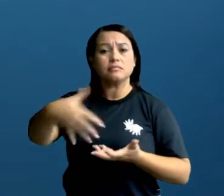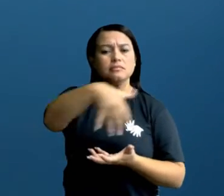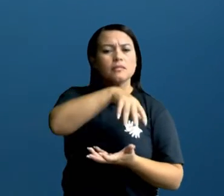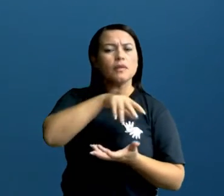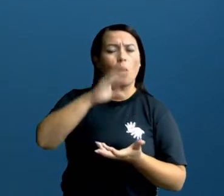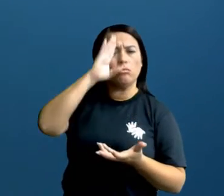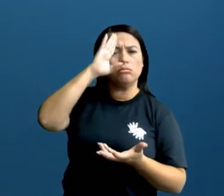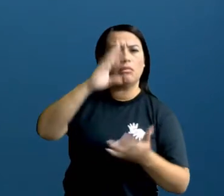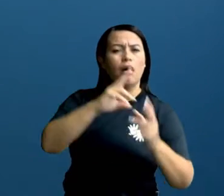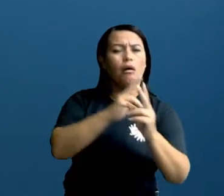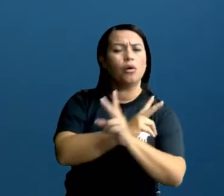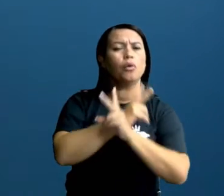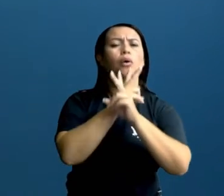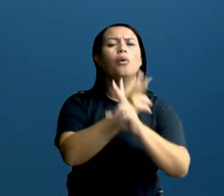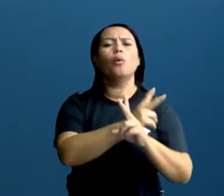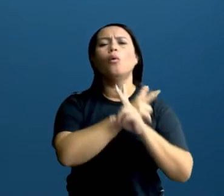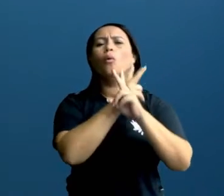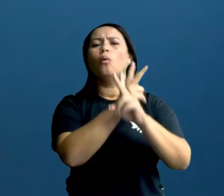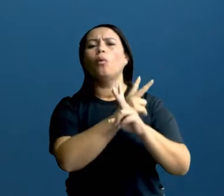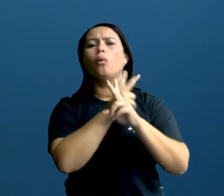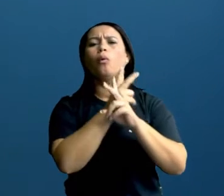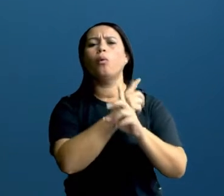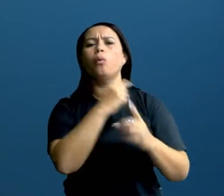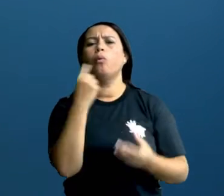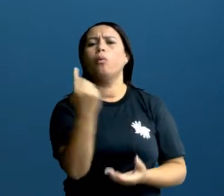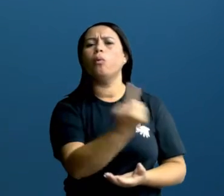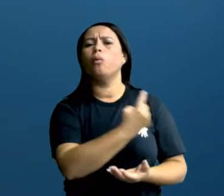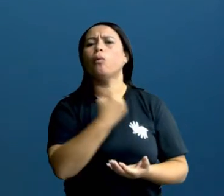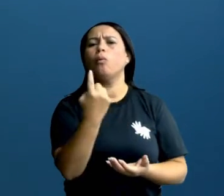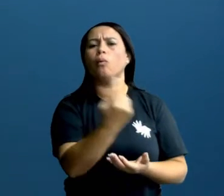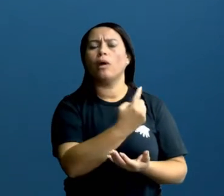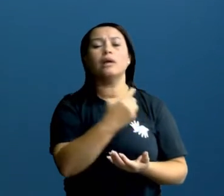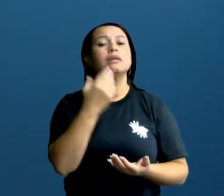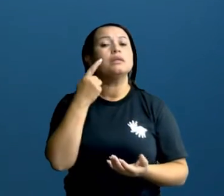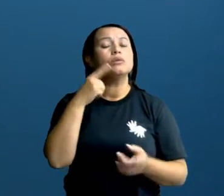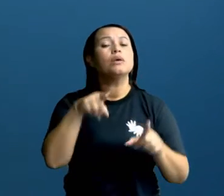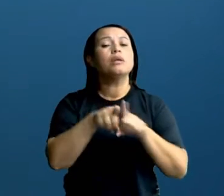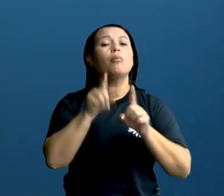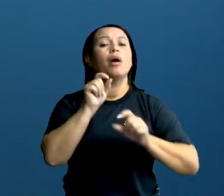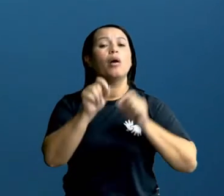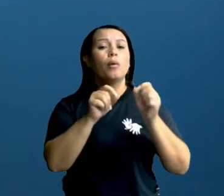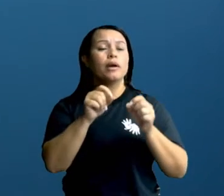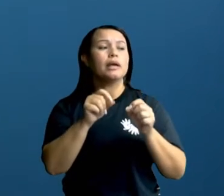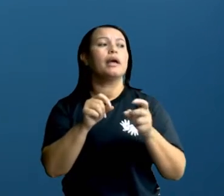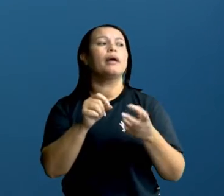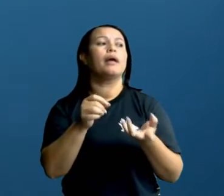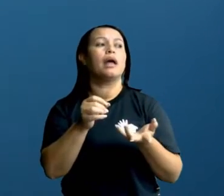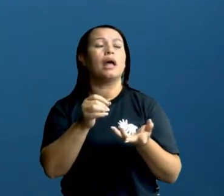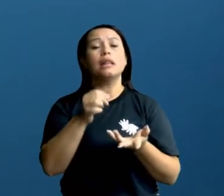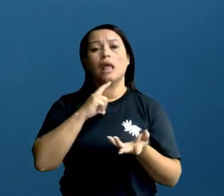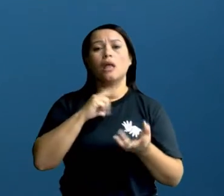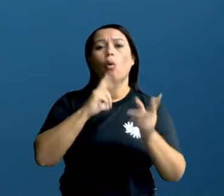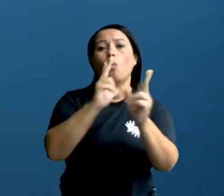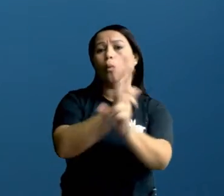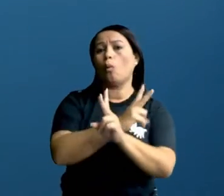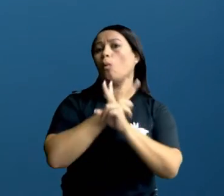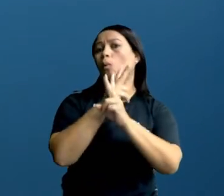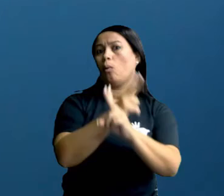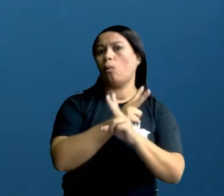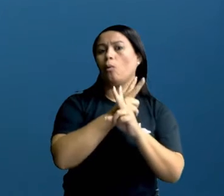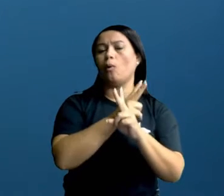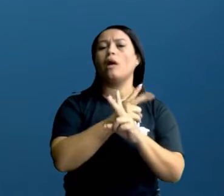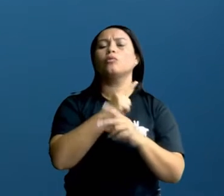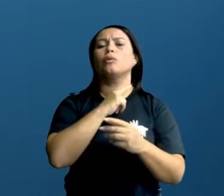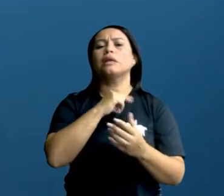ventos, né, que circulam na superfície, e aqui da mesma forma. E aí percebam, por exemplo, os ventos que se encontram